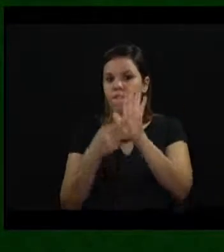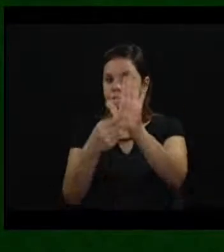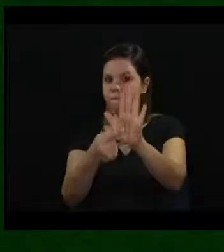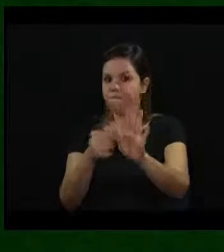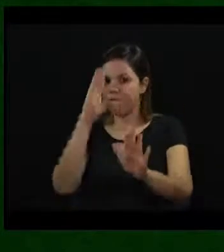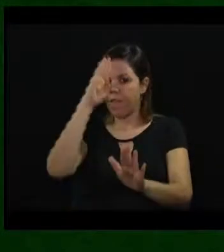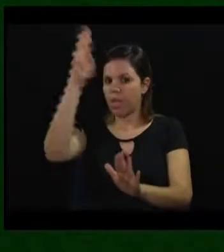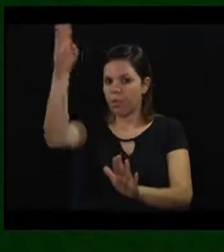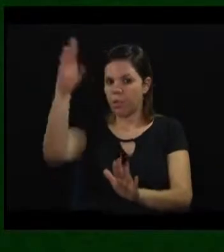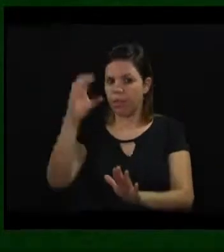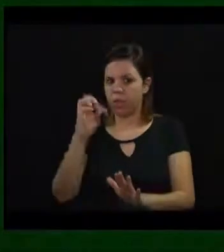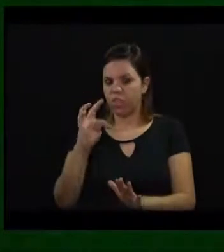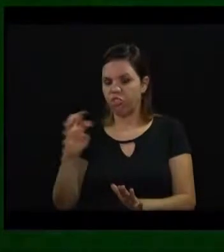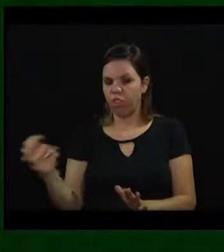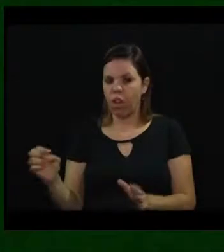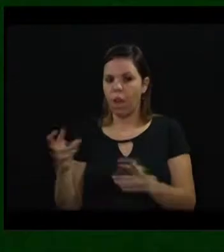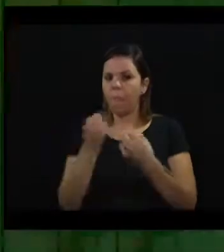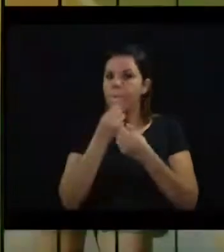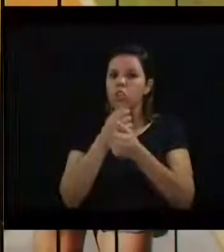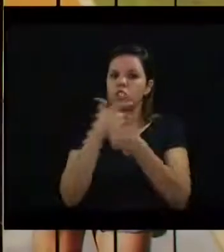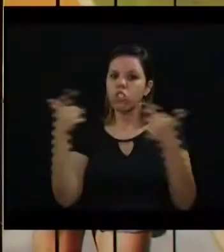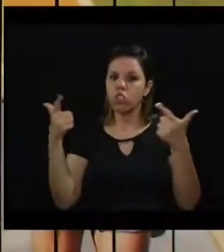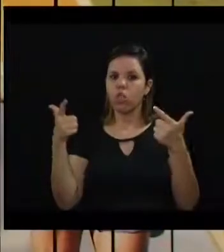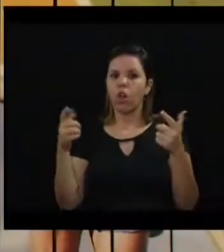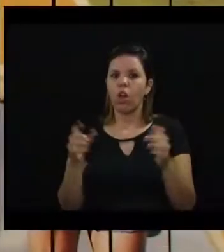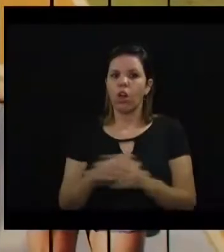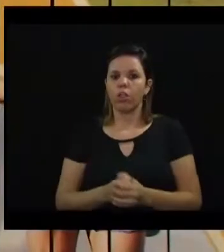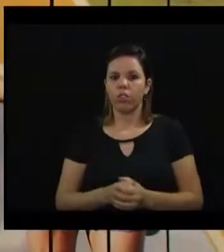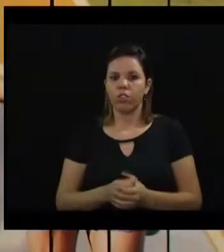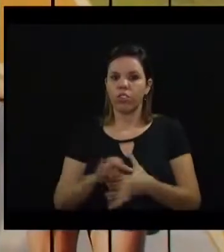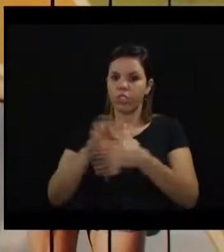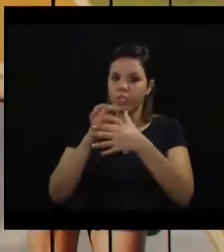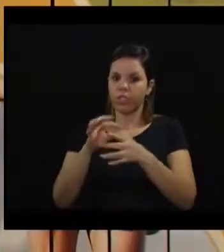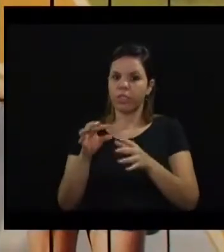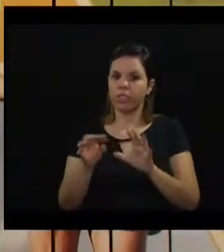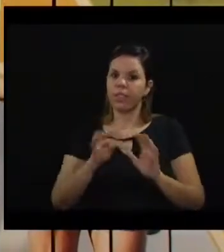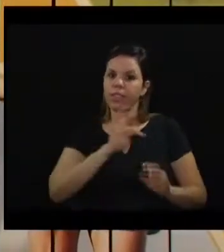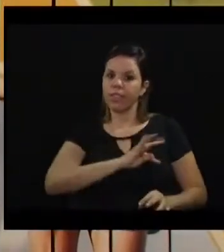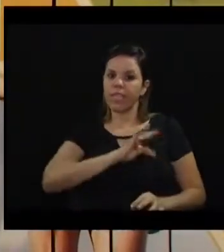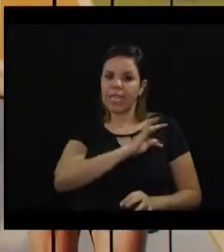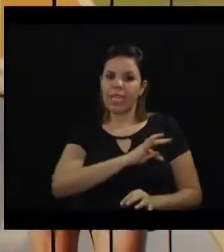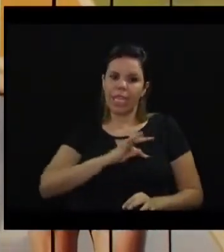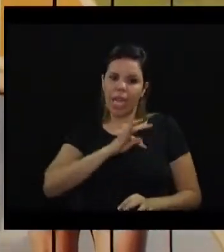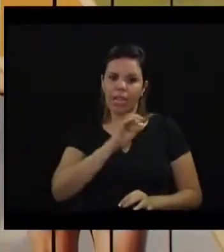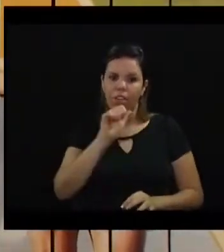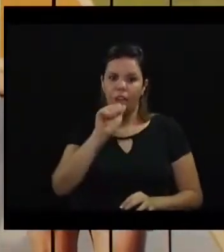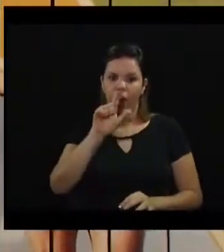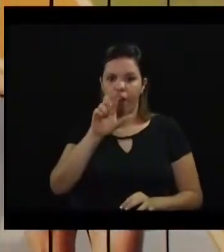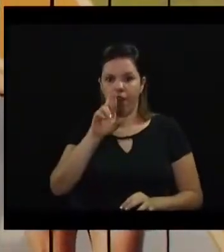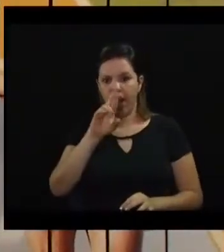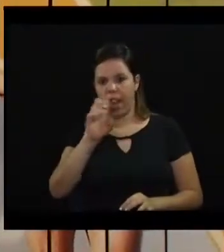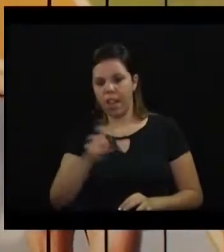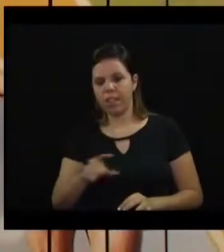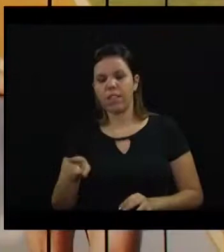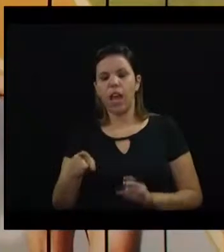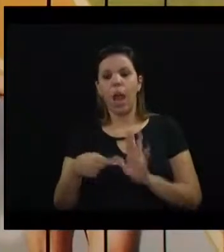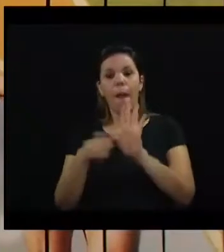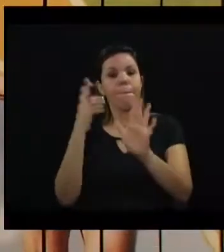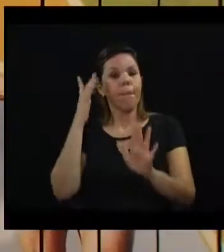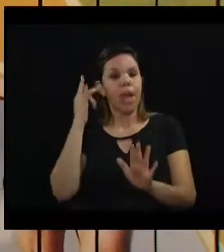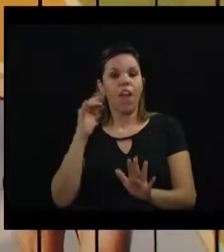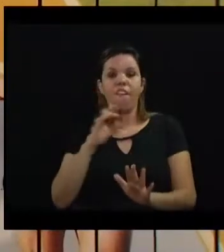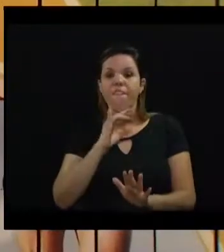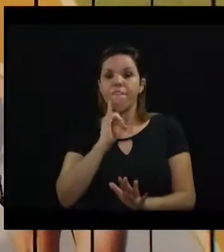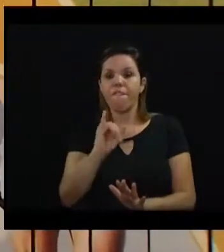Cristiane. Boa sorte às comandadas do técnico Oswaldo Alvarez, o Vadão, e amanhã a gente conta o resultado aqui